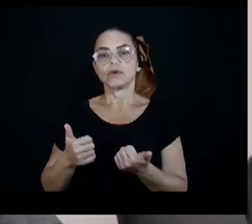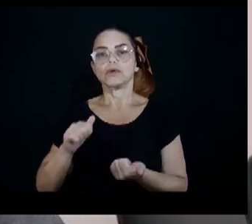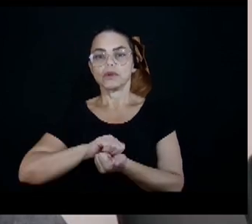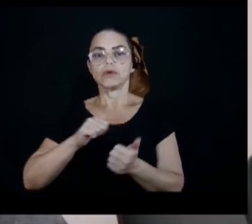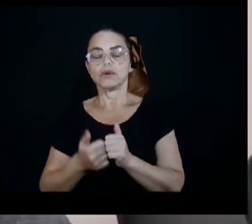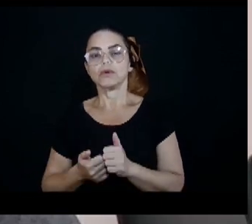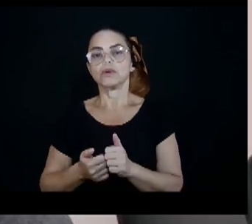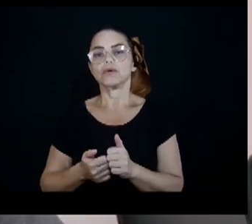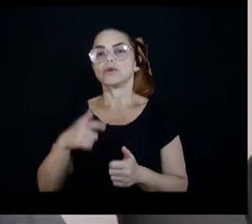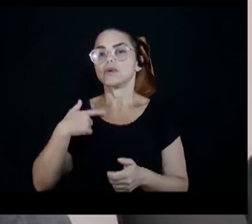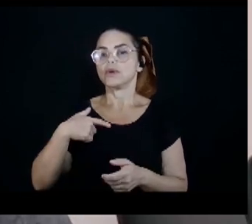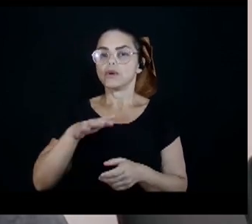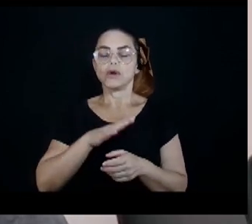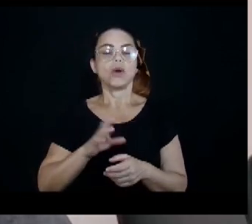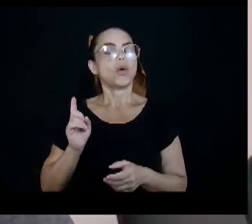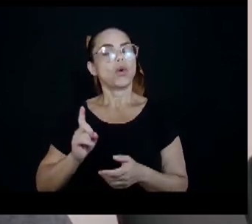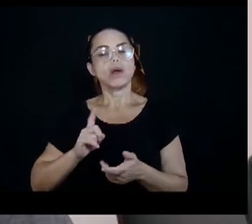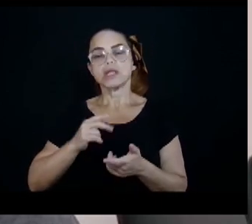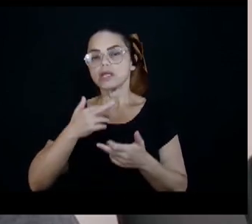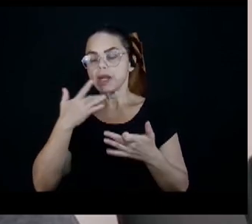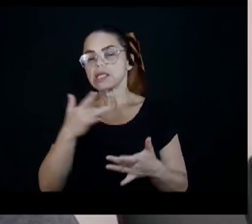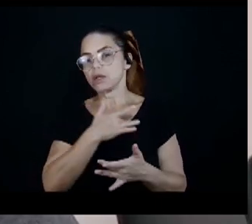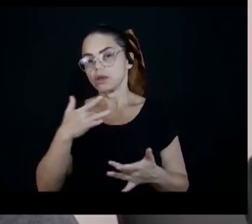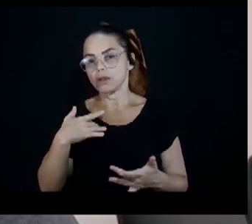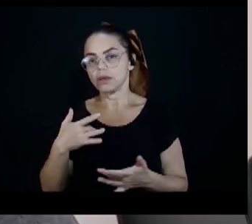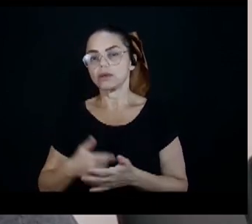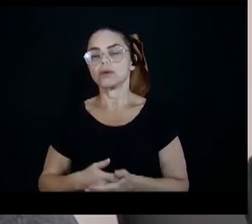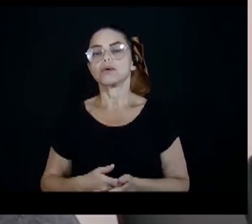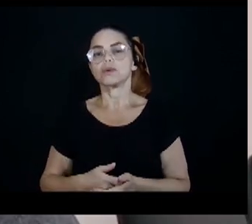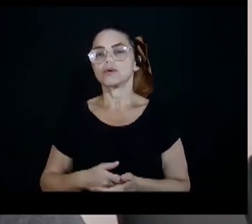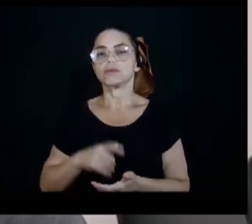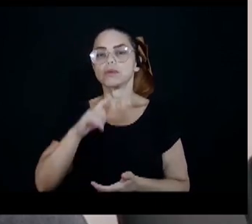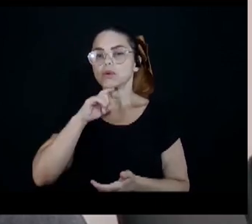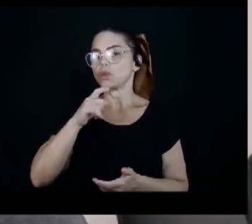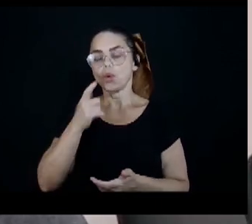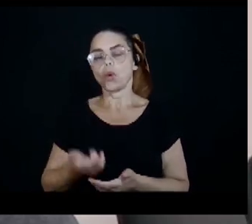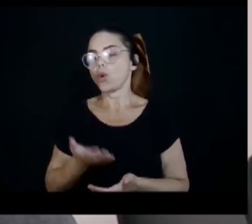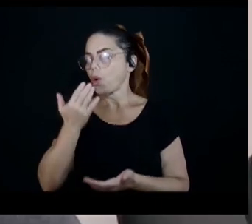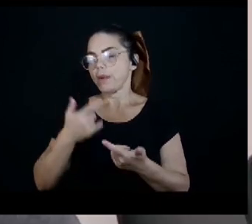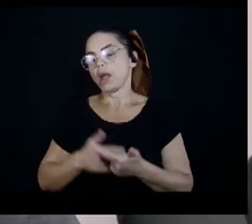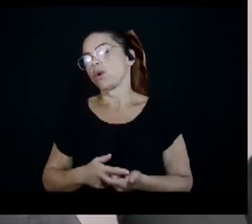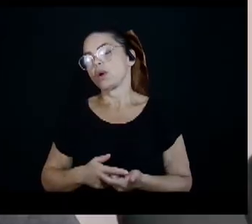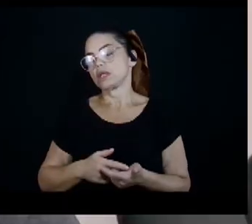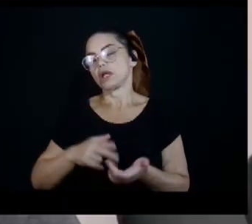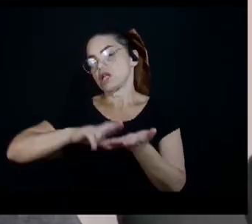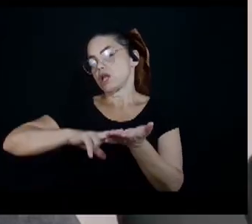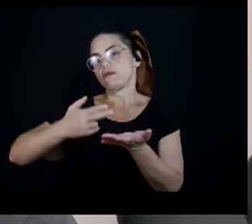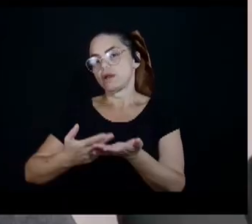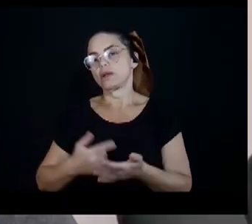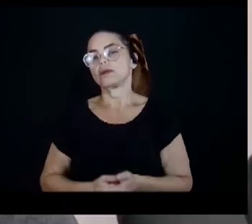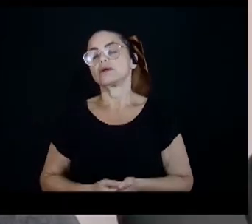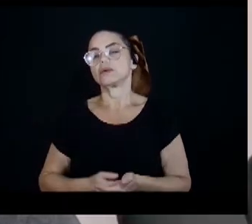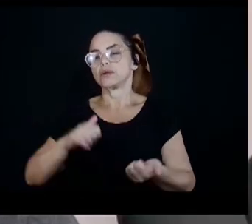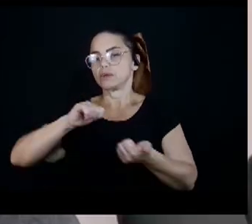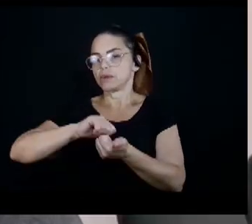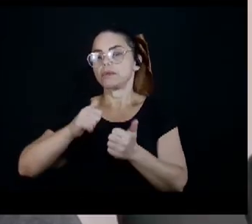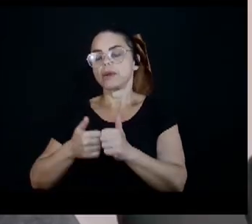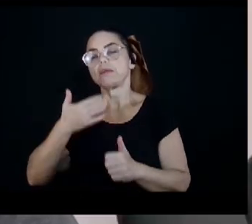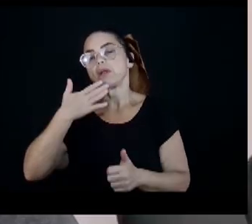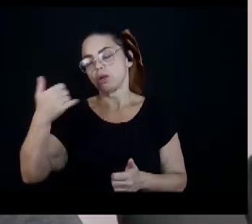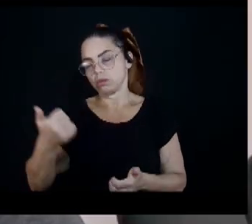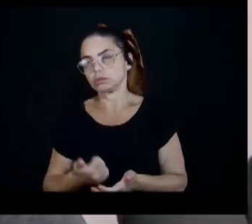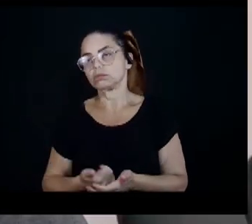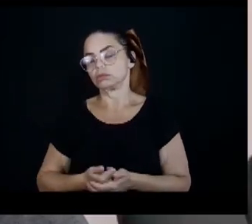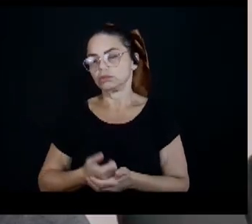porque a pessoa nem consegue mais consumir esse tipo de comida. Então, a adaptação ela é importantíssima nesse